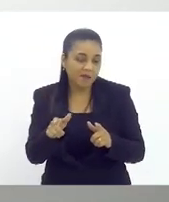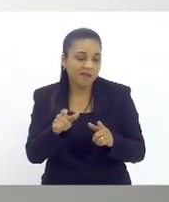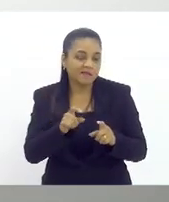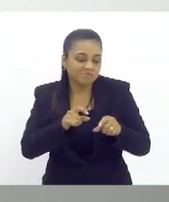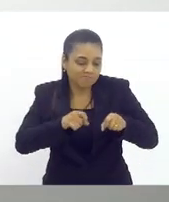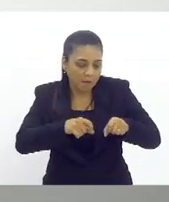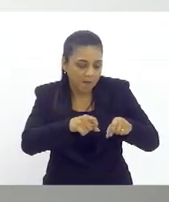também